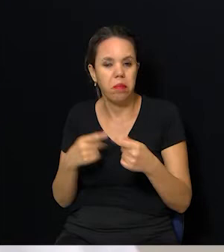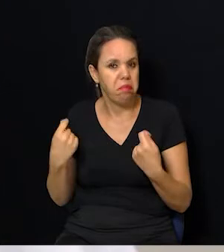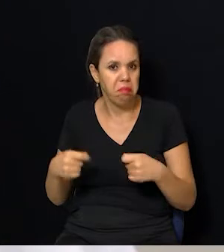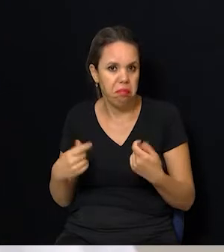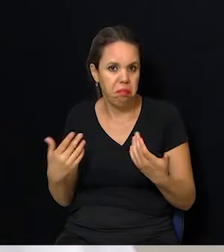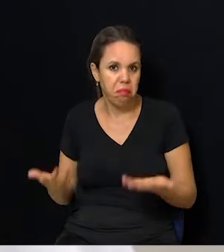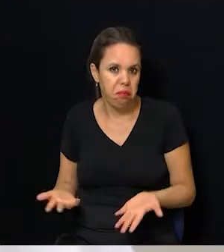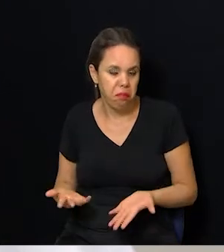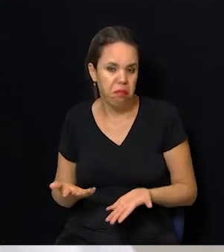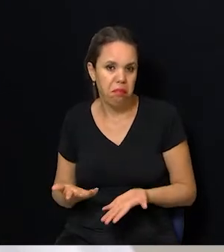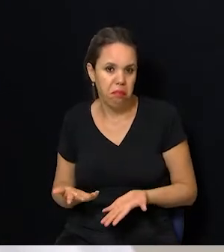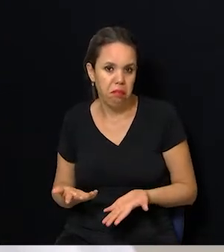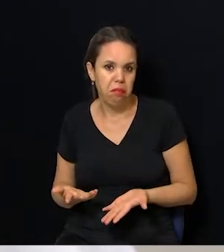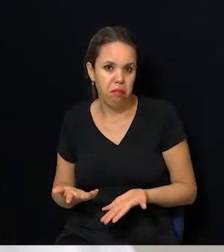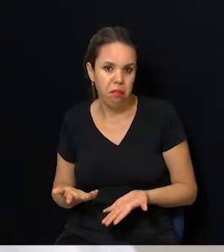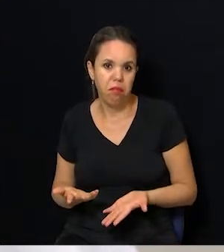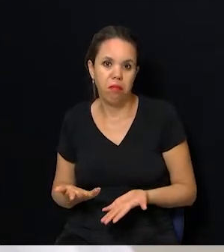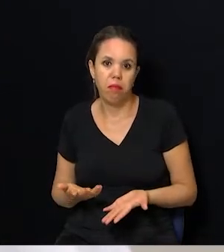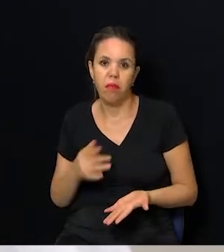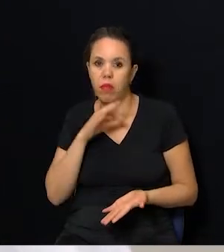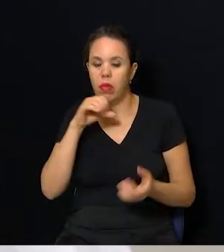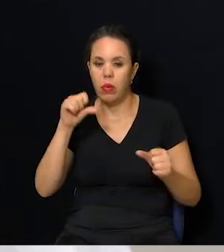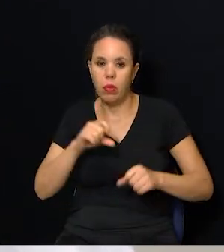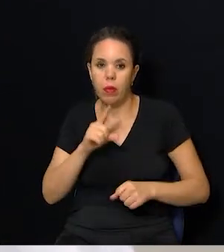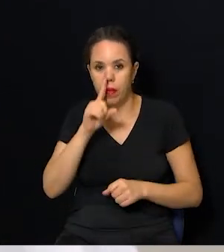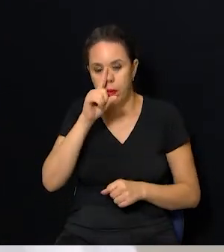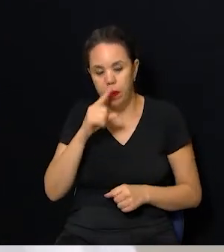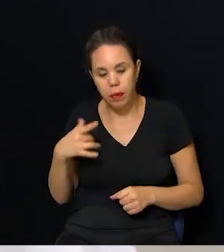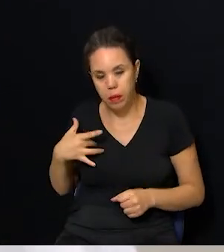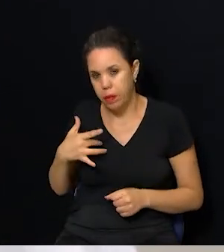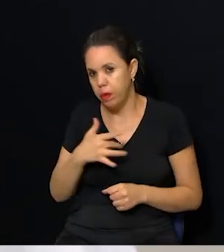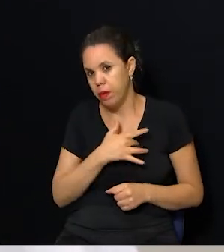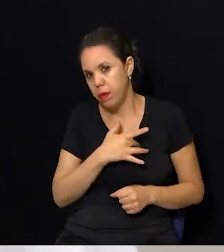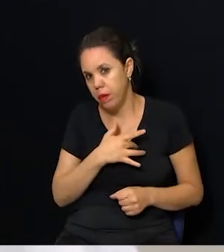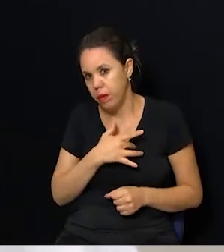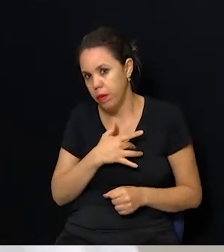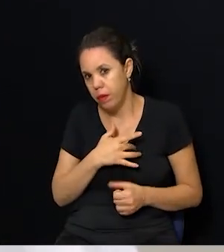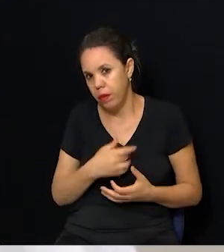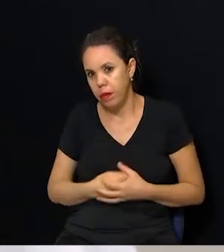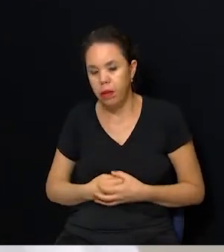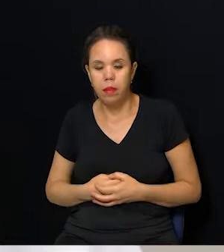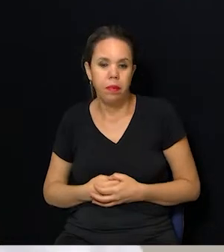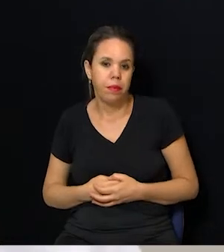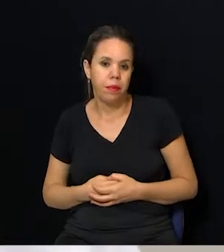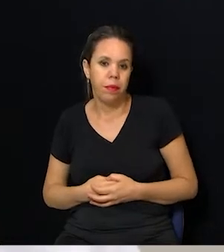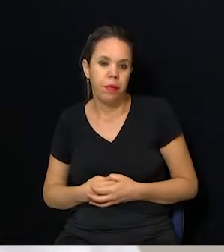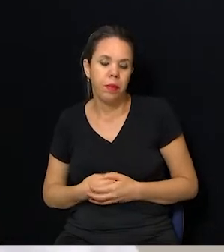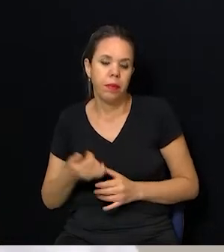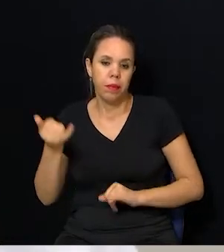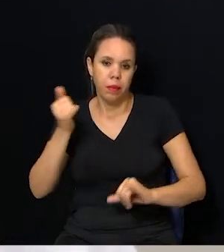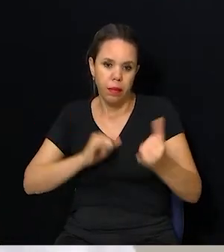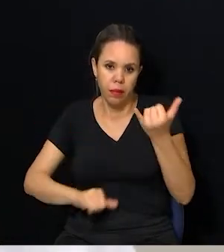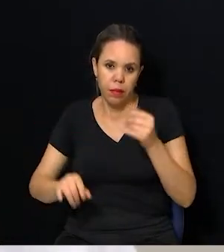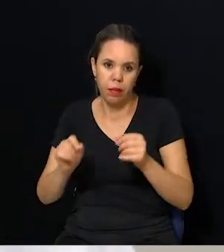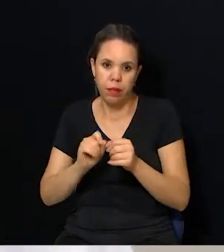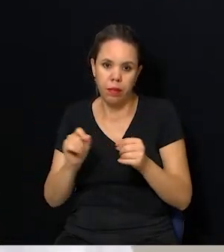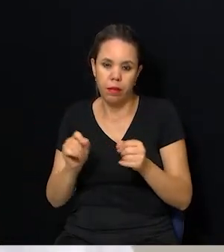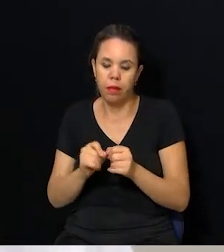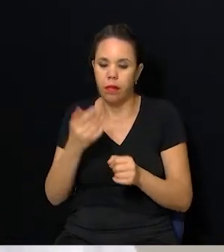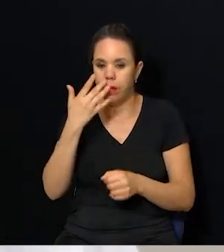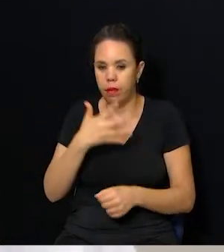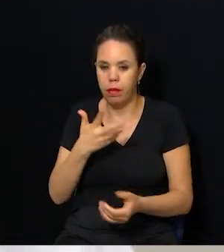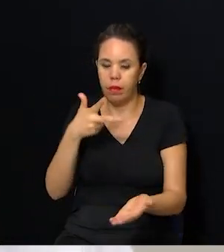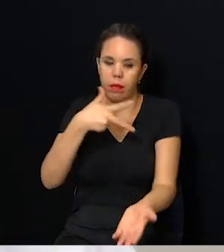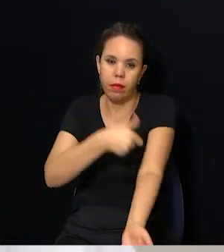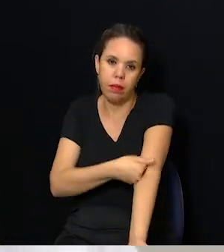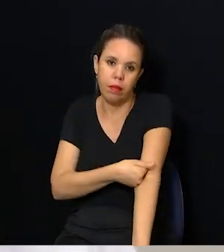não precisam disso, ela é muito nociva, não é? É extremamente nociva. Então, a radioterapia tem que ser feita com a criança